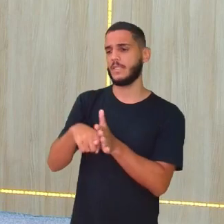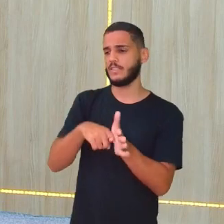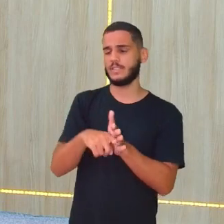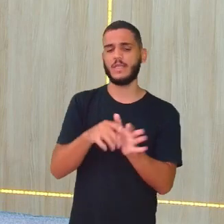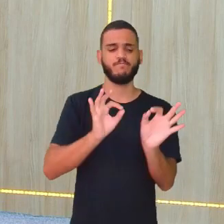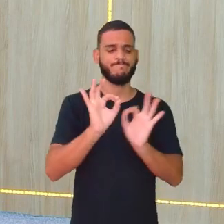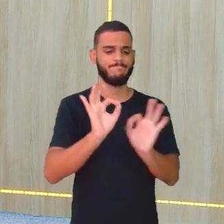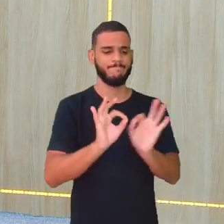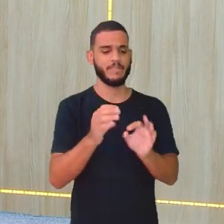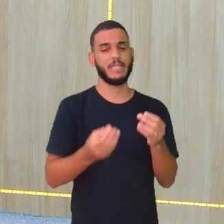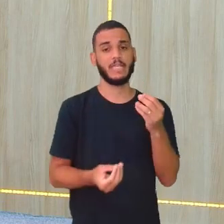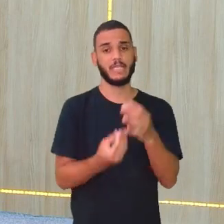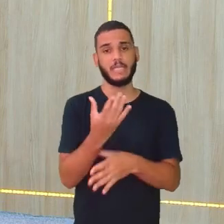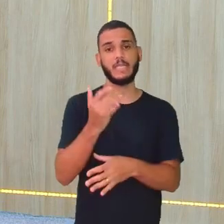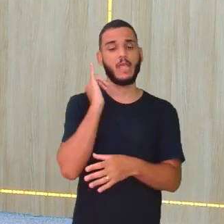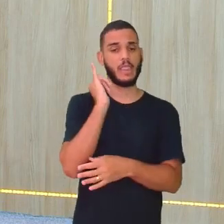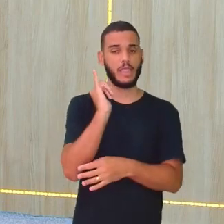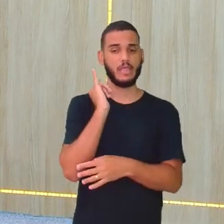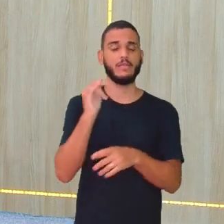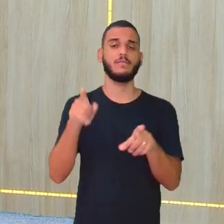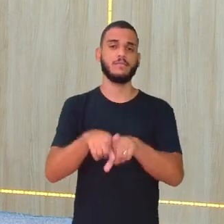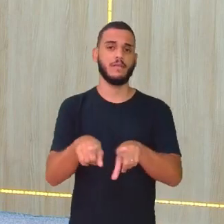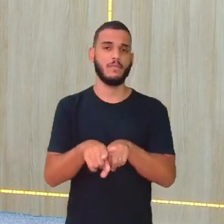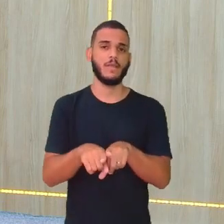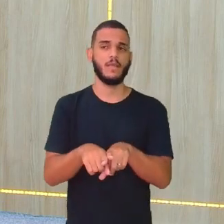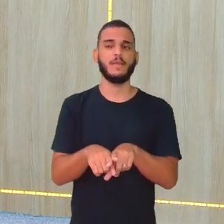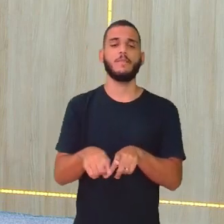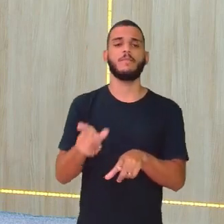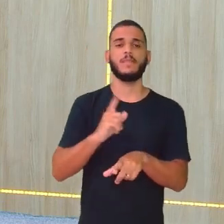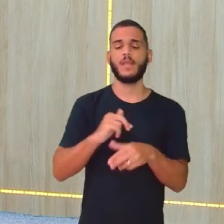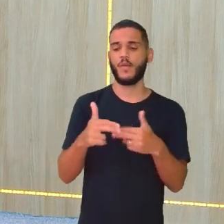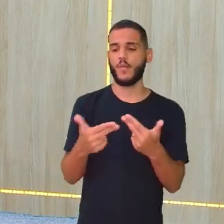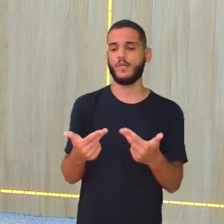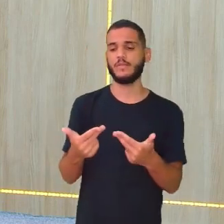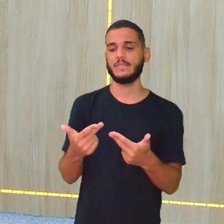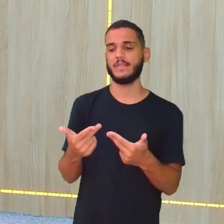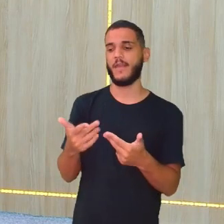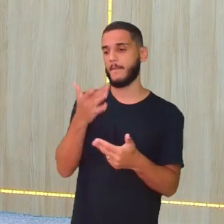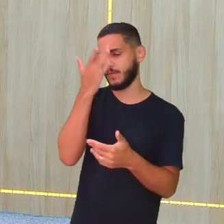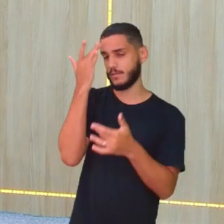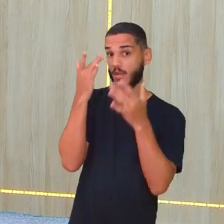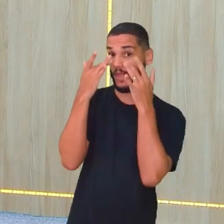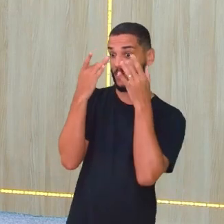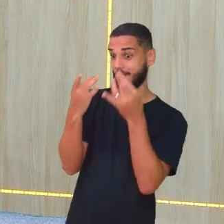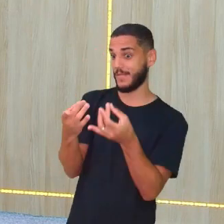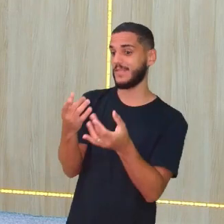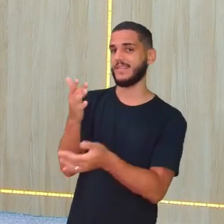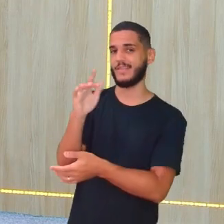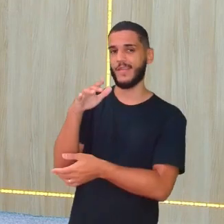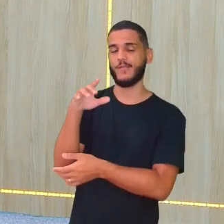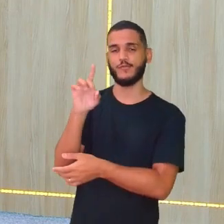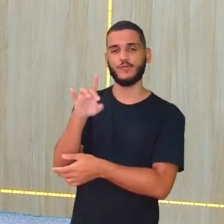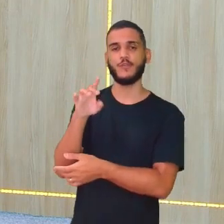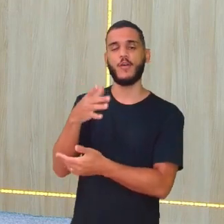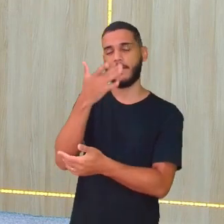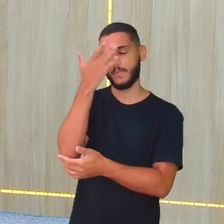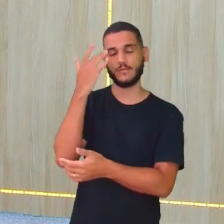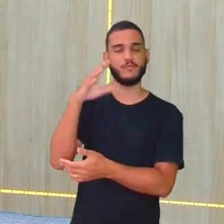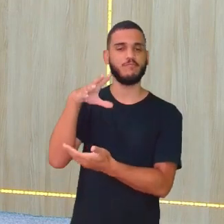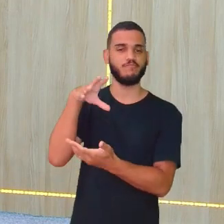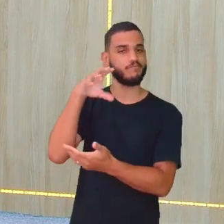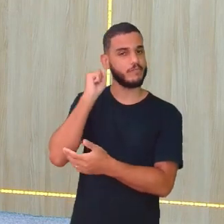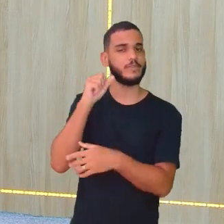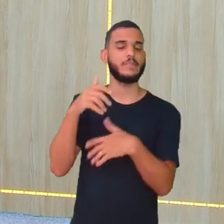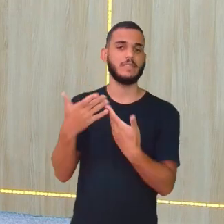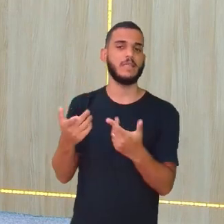ajusto, construo a narrativa para poder ficar algo atrativamente para os ouvintes e mostro a pessoa que me